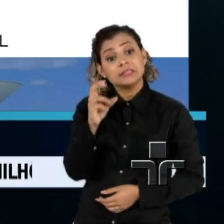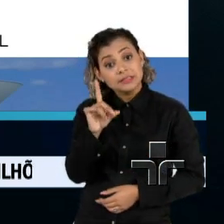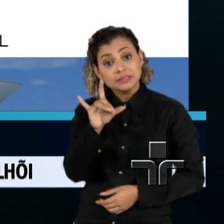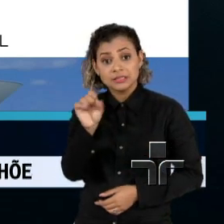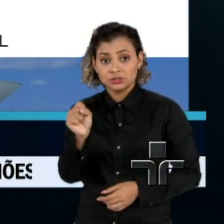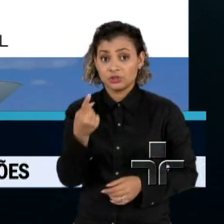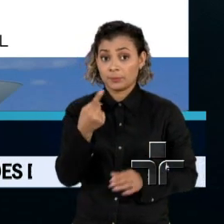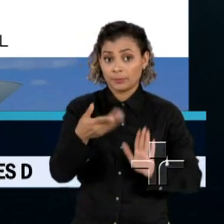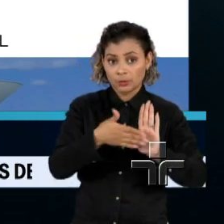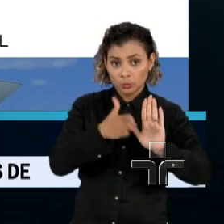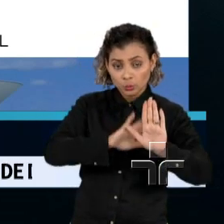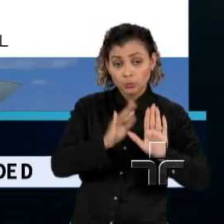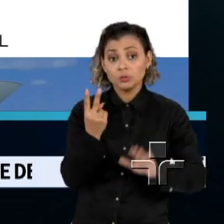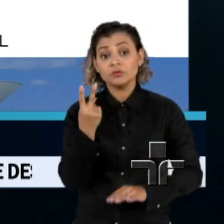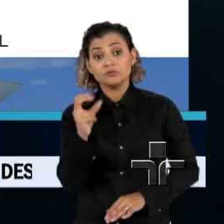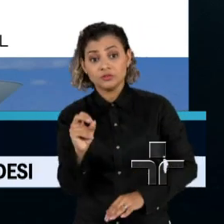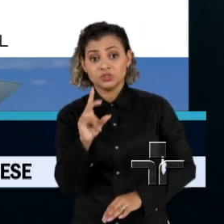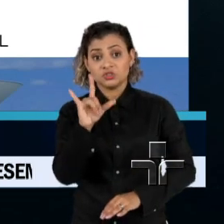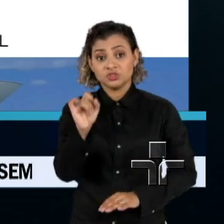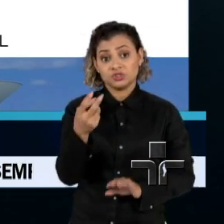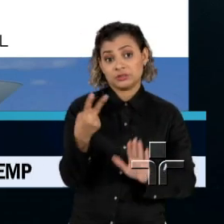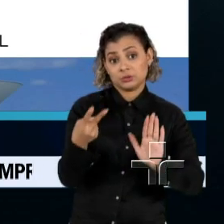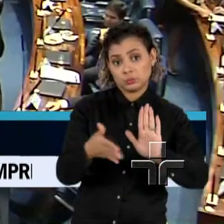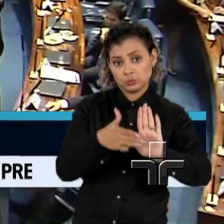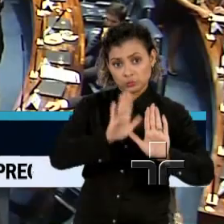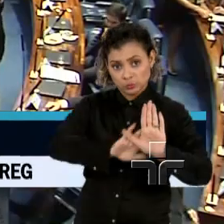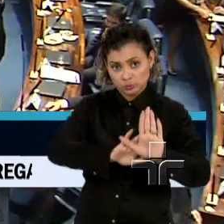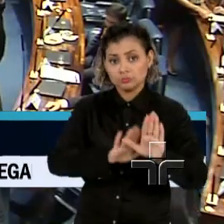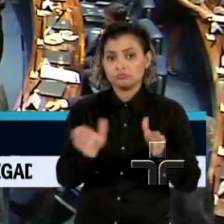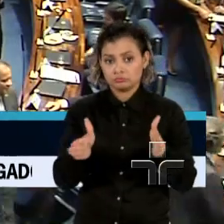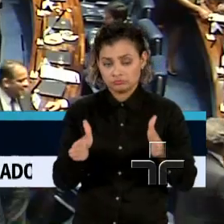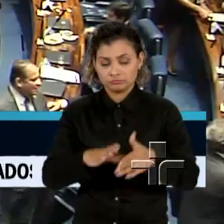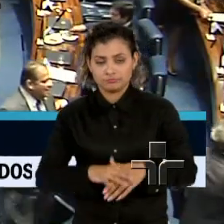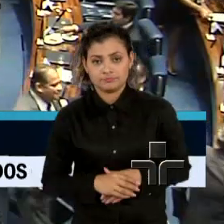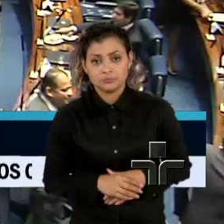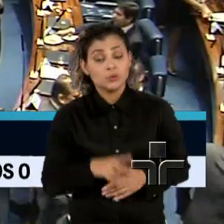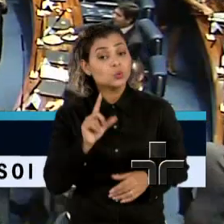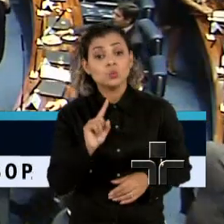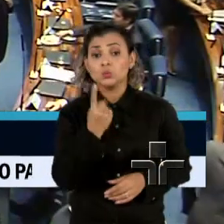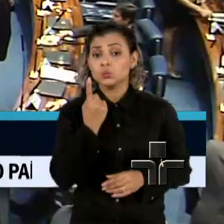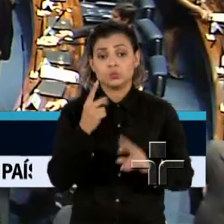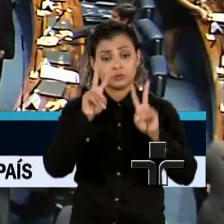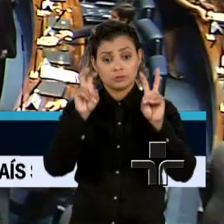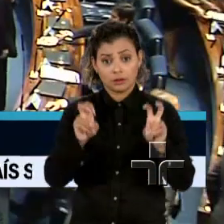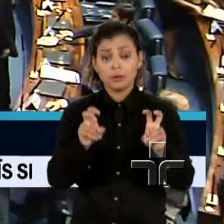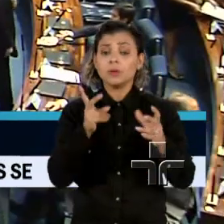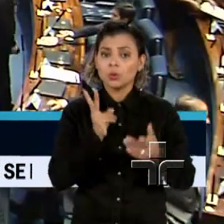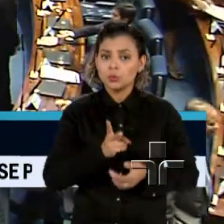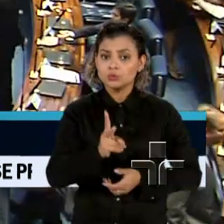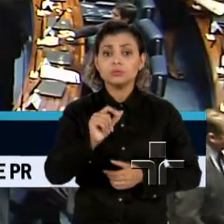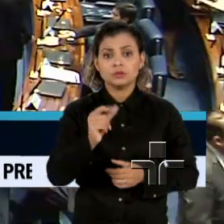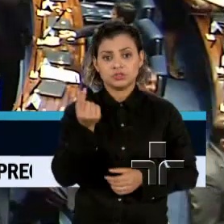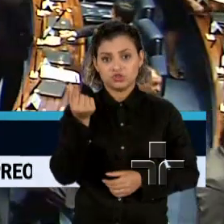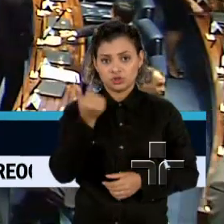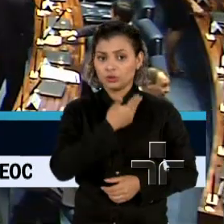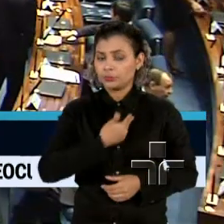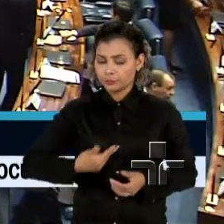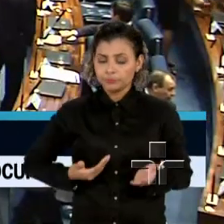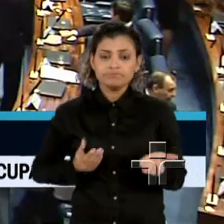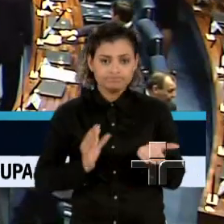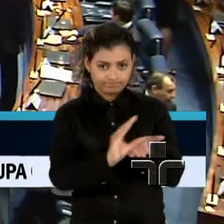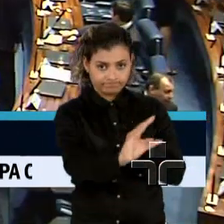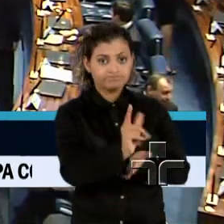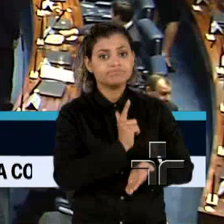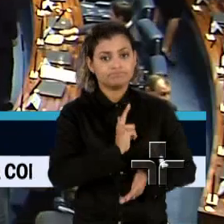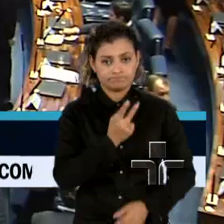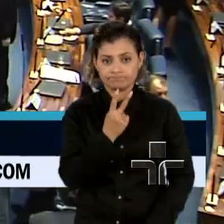primeiro turno e 20 dias depois do segundo turno. O único ponto mantido pelos senadores define que haverá dinheiro público nas campanhas